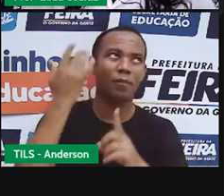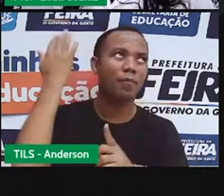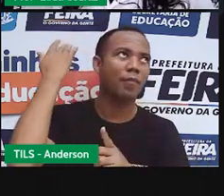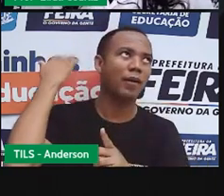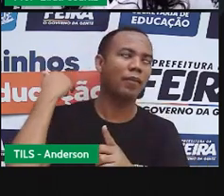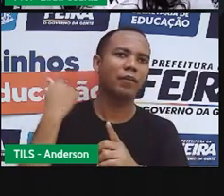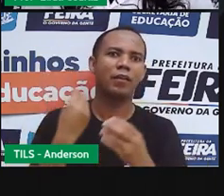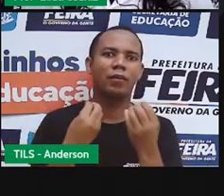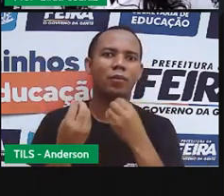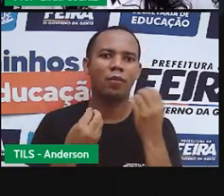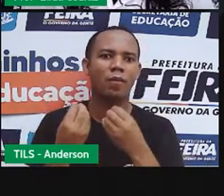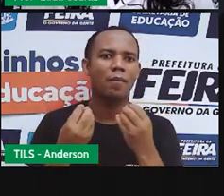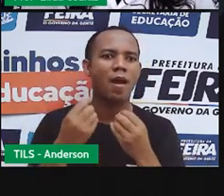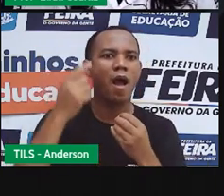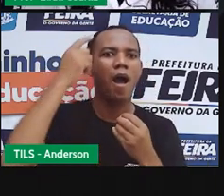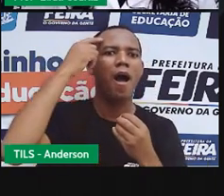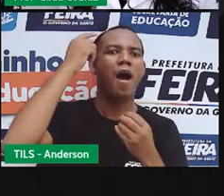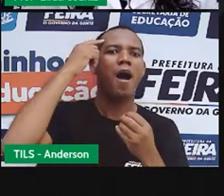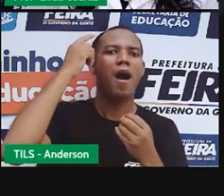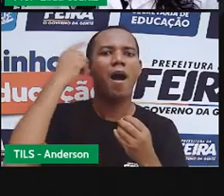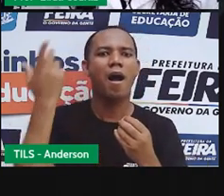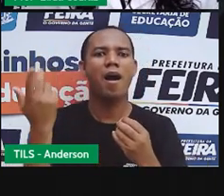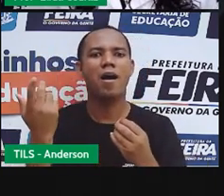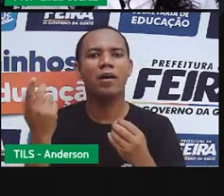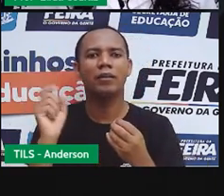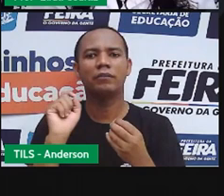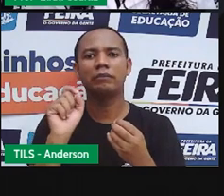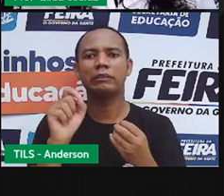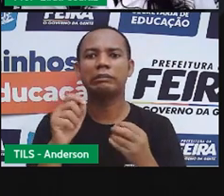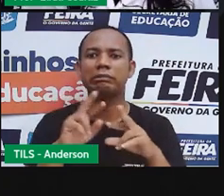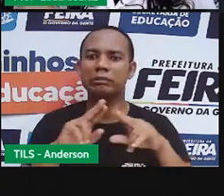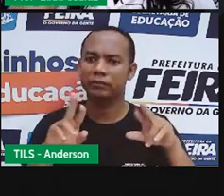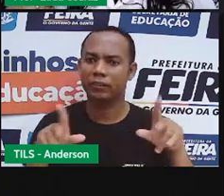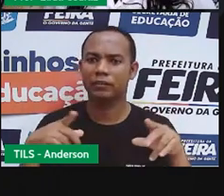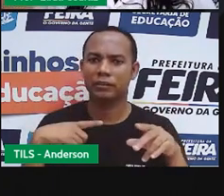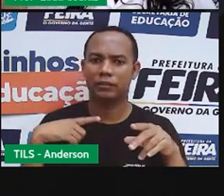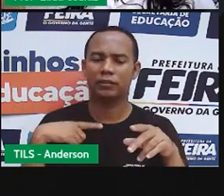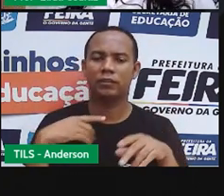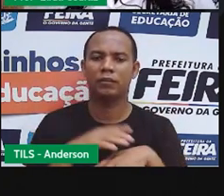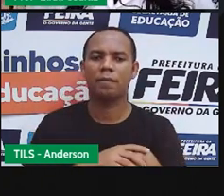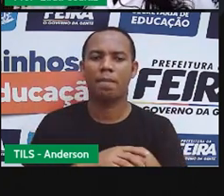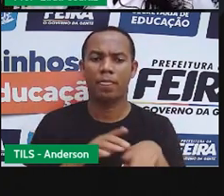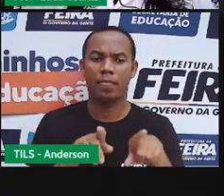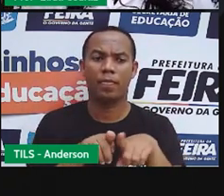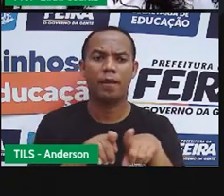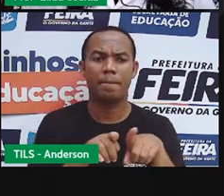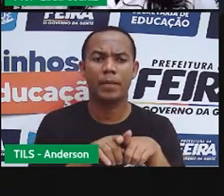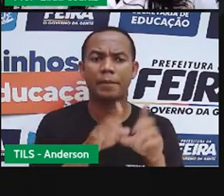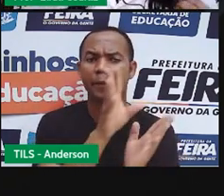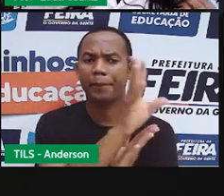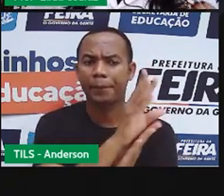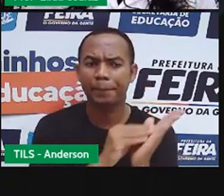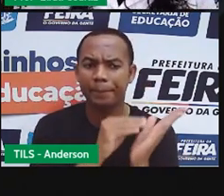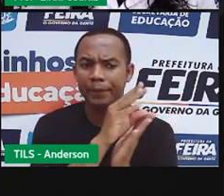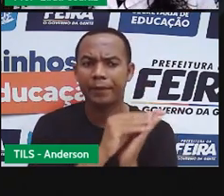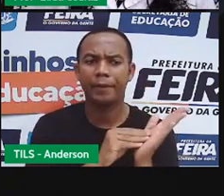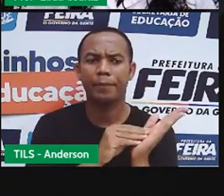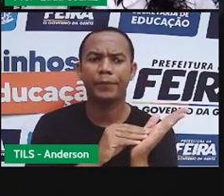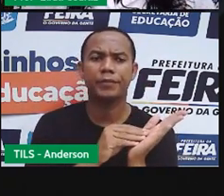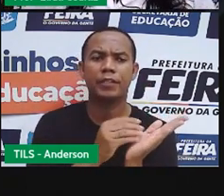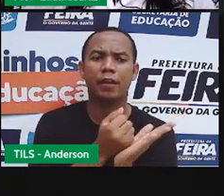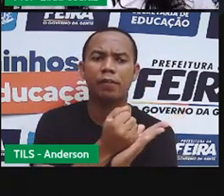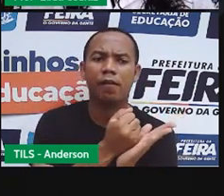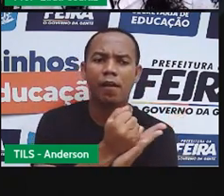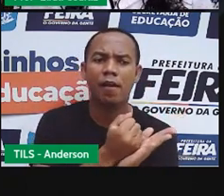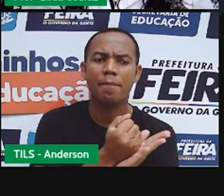a lenda da Mãe d'Água. Na medicina popular que nós utilizamos raízes,